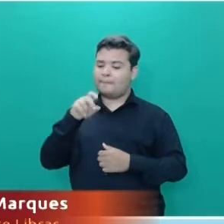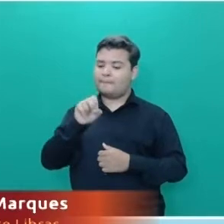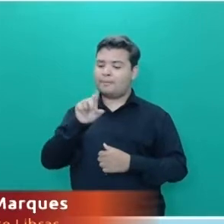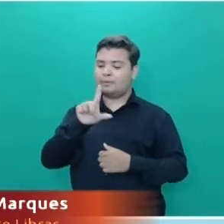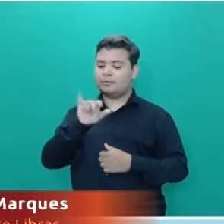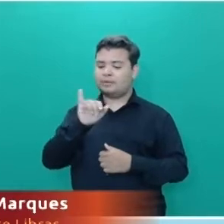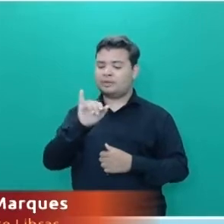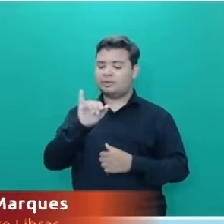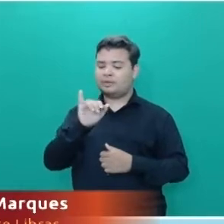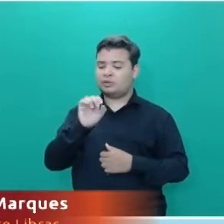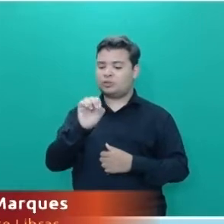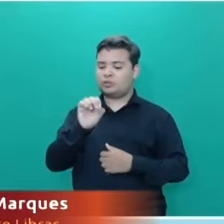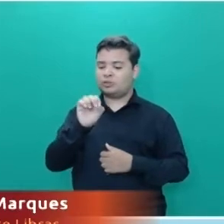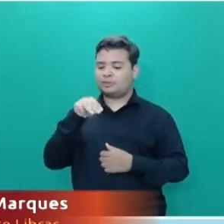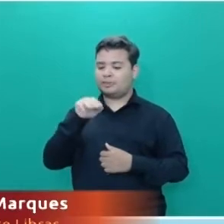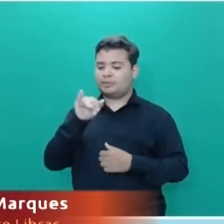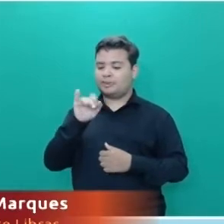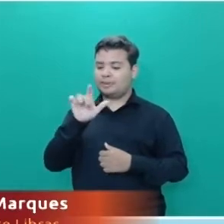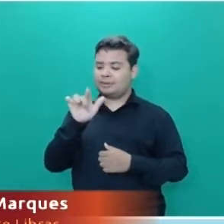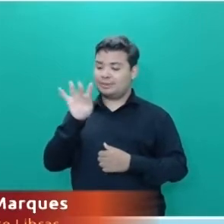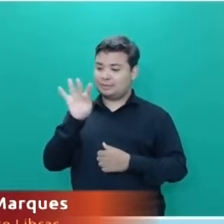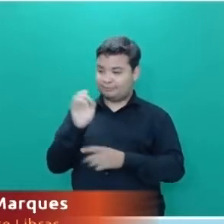sua história.